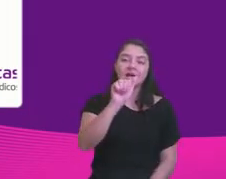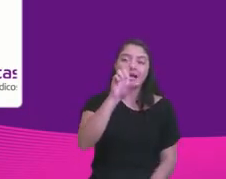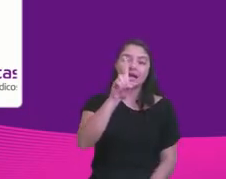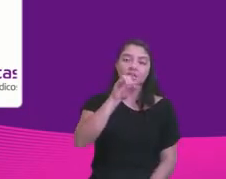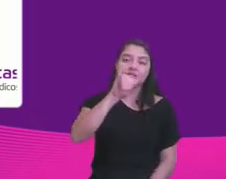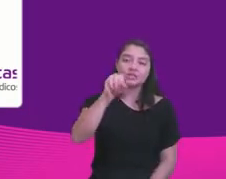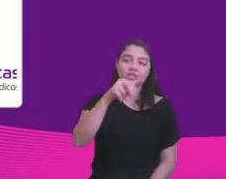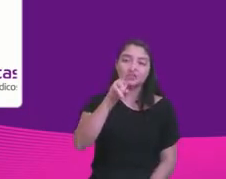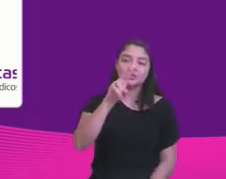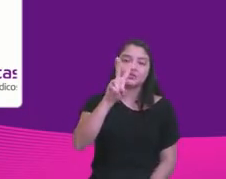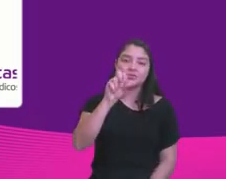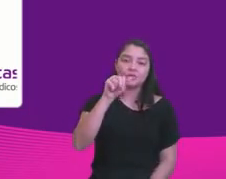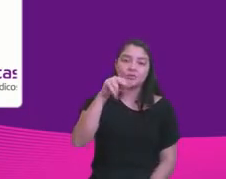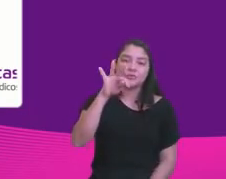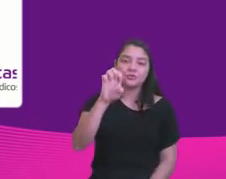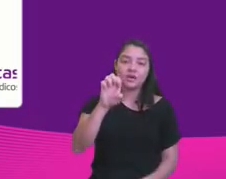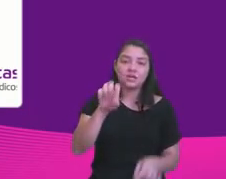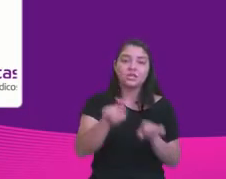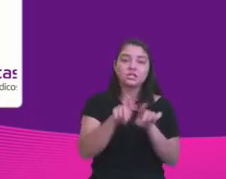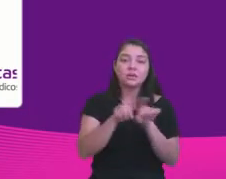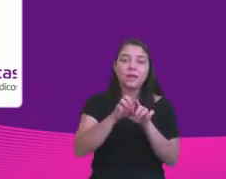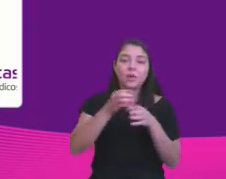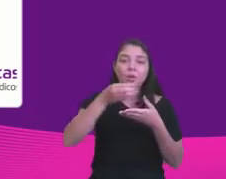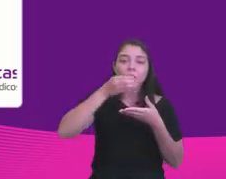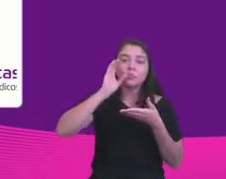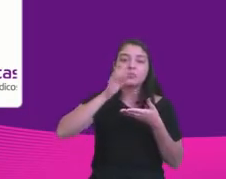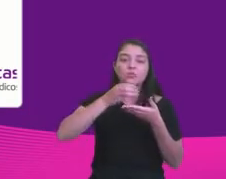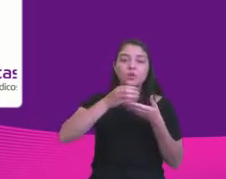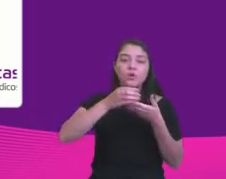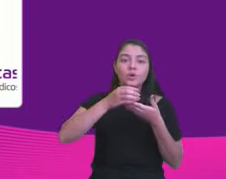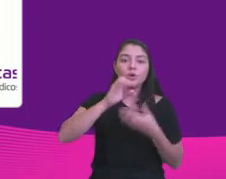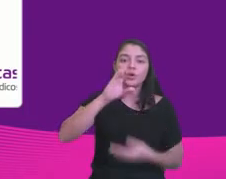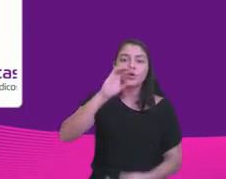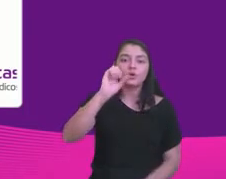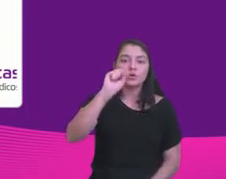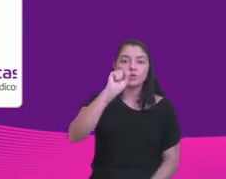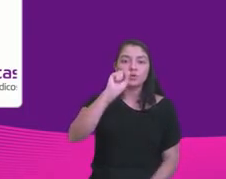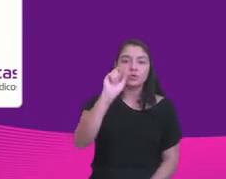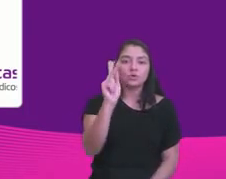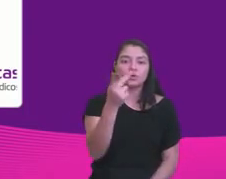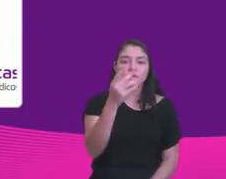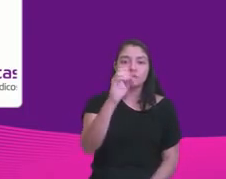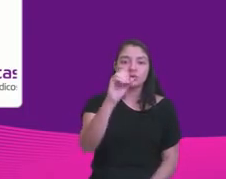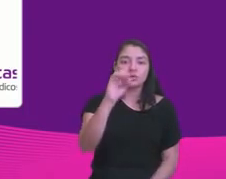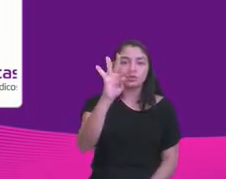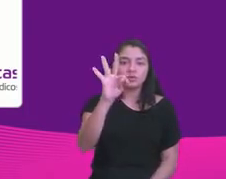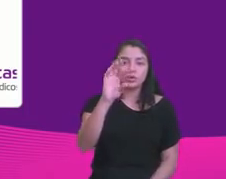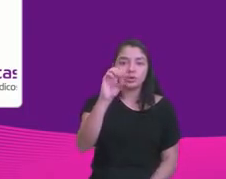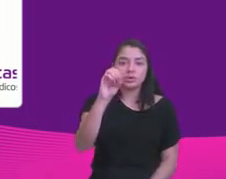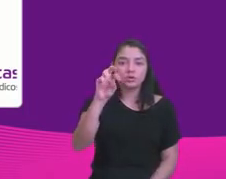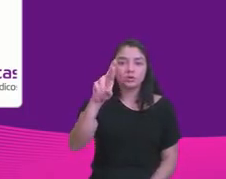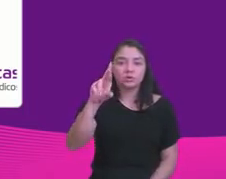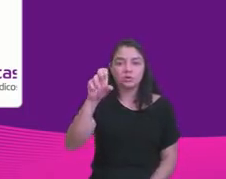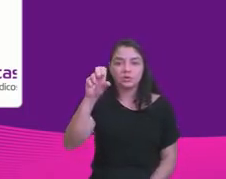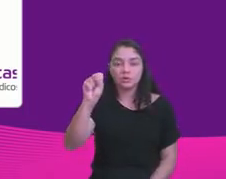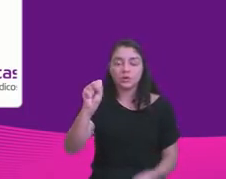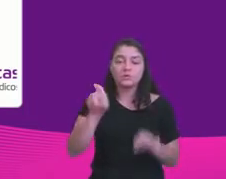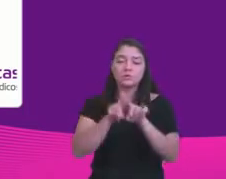foi iniciado short course, seguido de FOLFOX vezes 9, paciente com boa